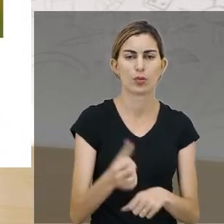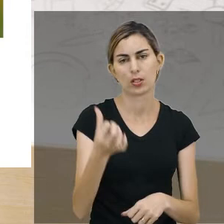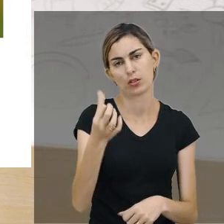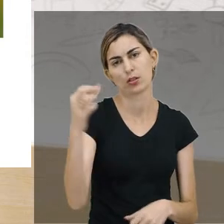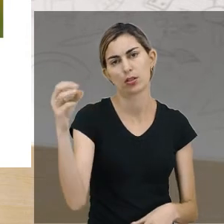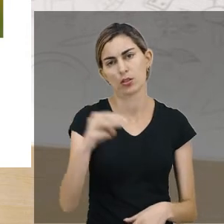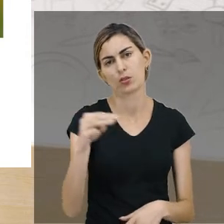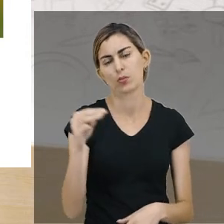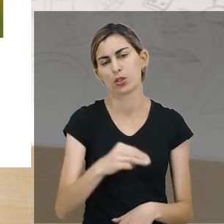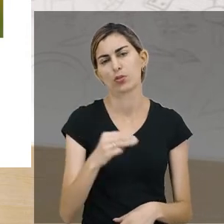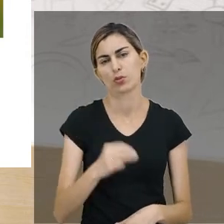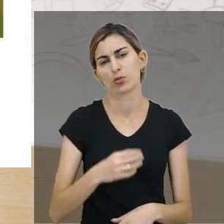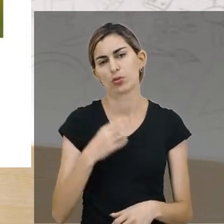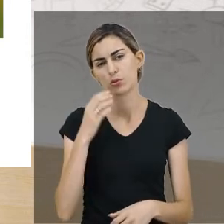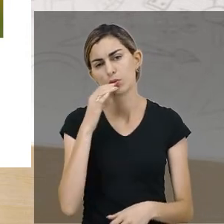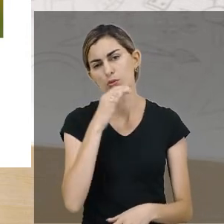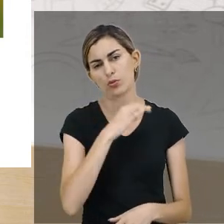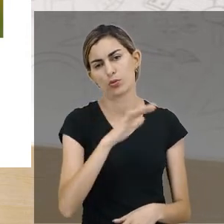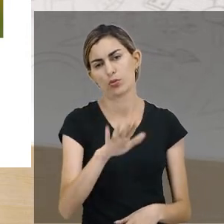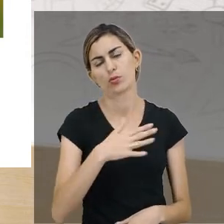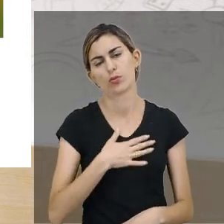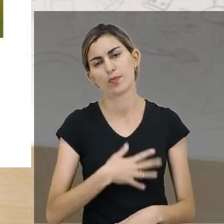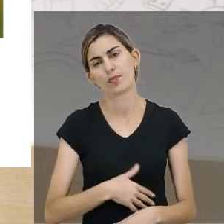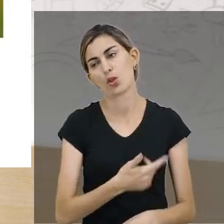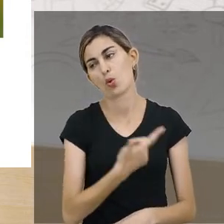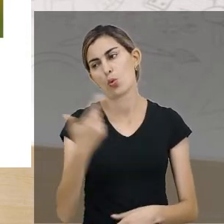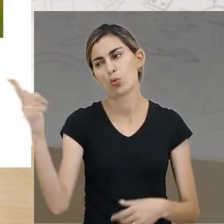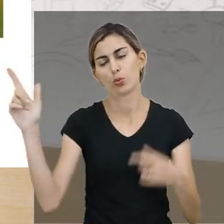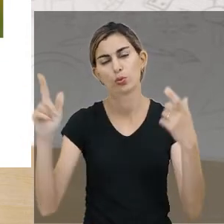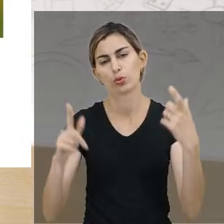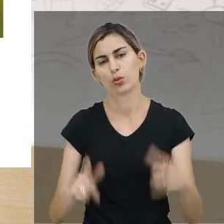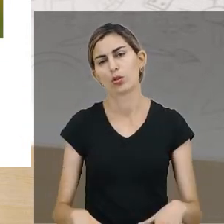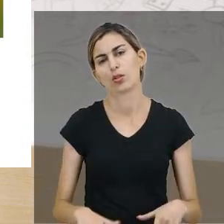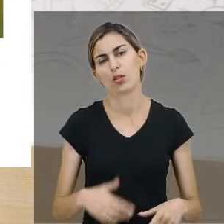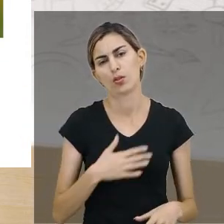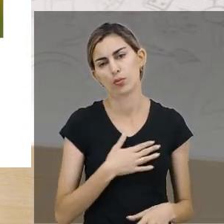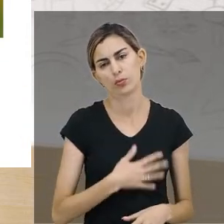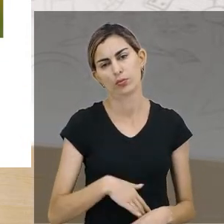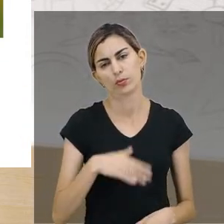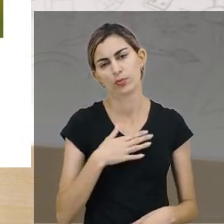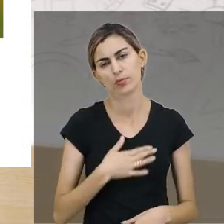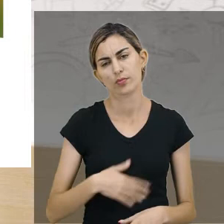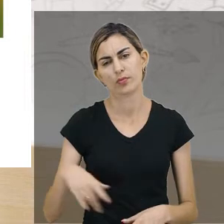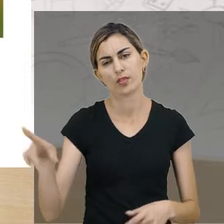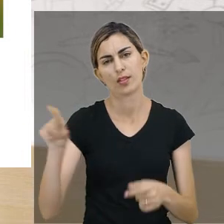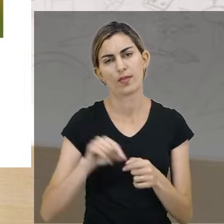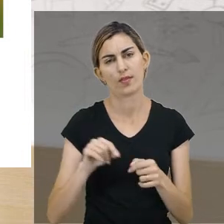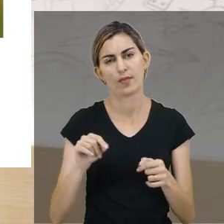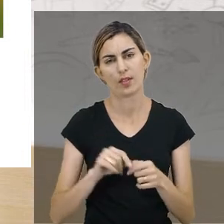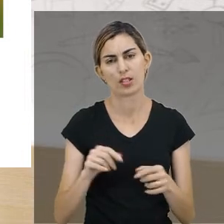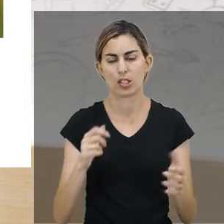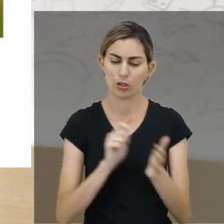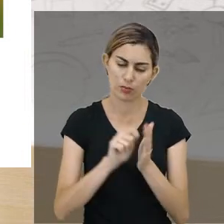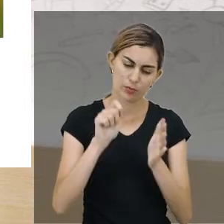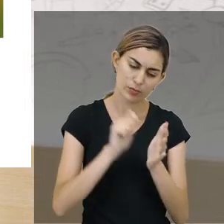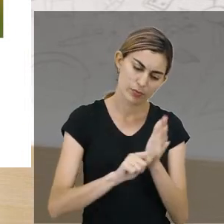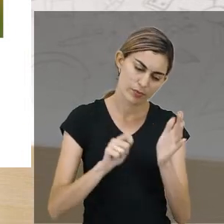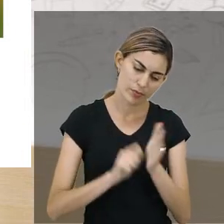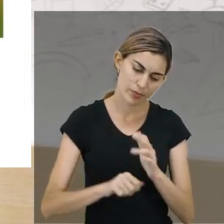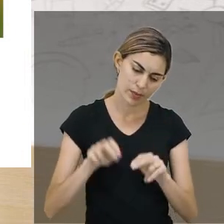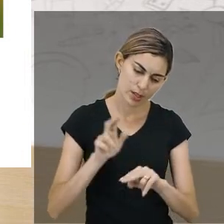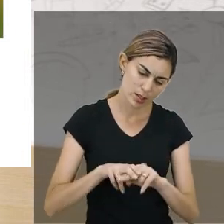6 minutos pelo aquecimento, né, num outro local. Neste local, ele vai realizar